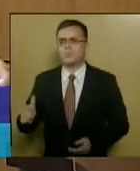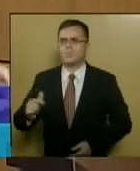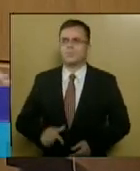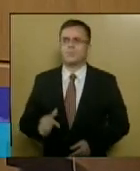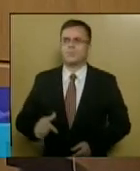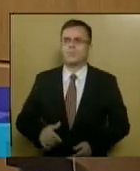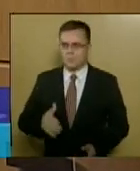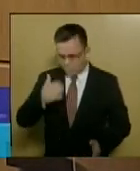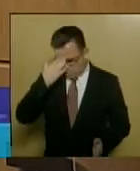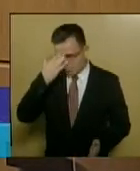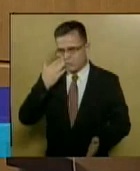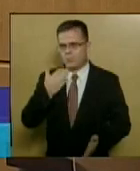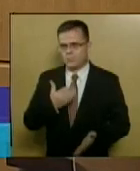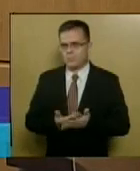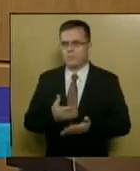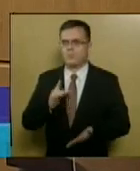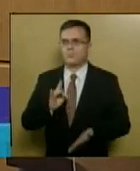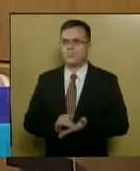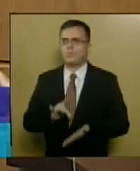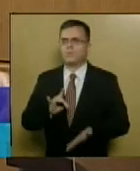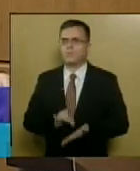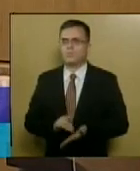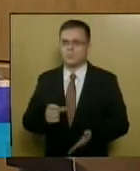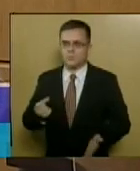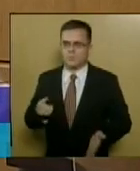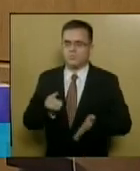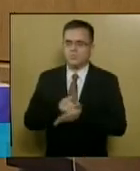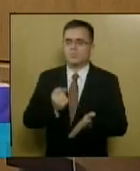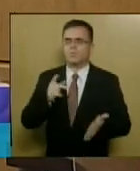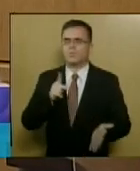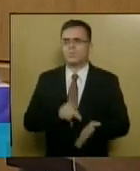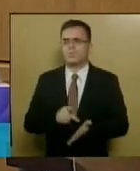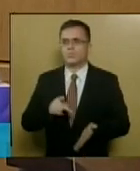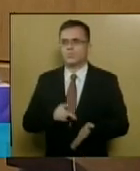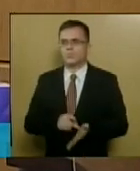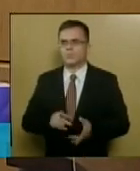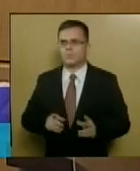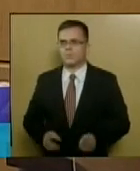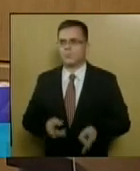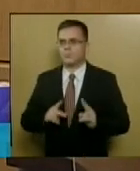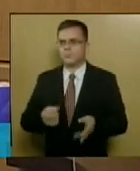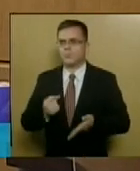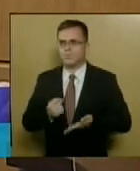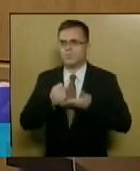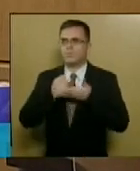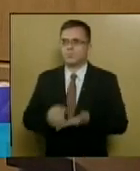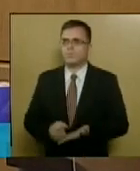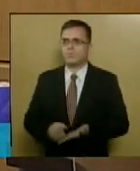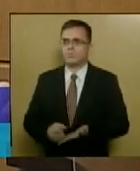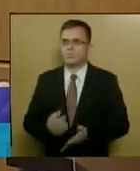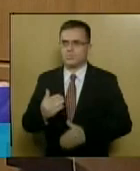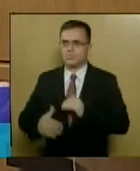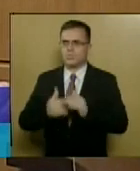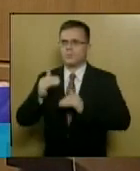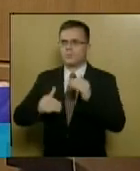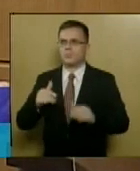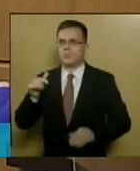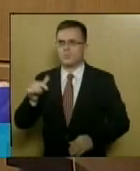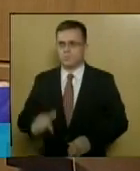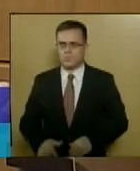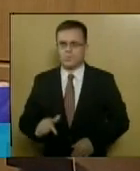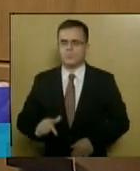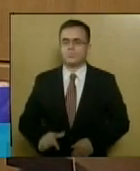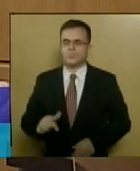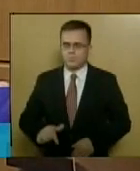tenho dúvida que contribuiu muito e continuará contribuindo para o engrandecimento da Força